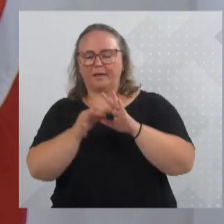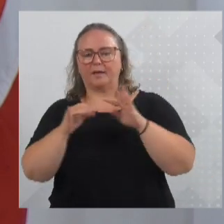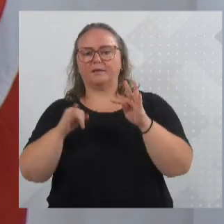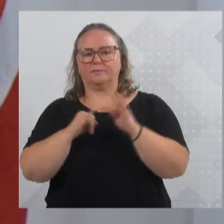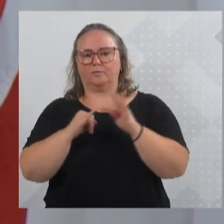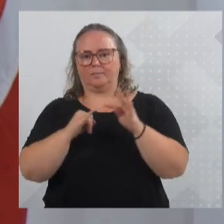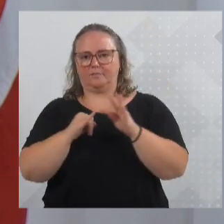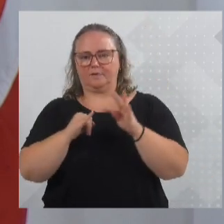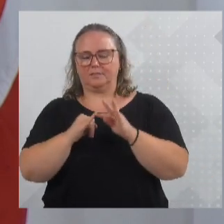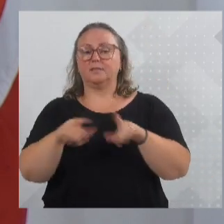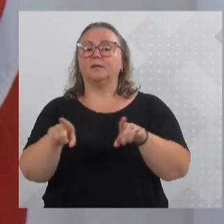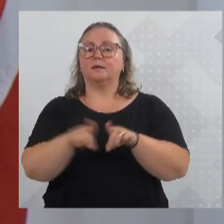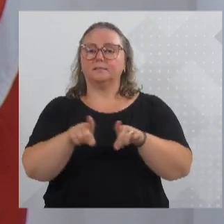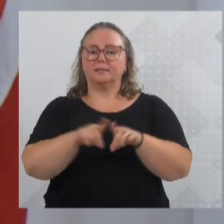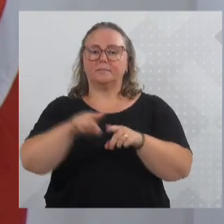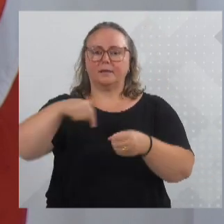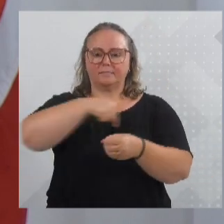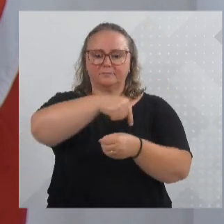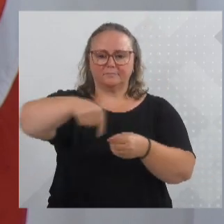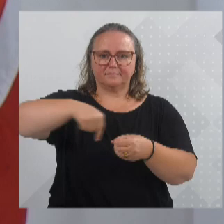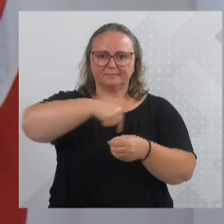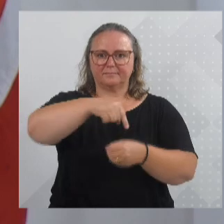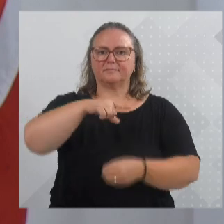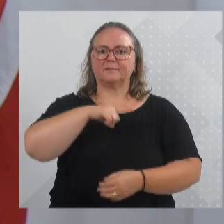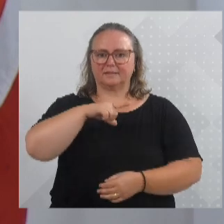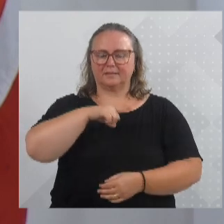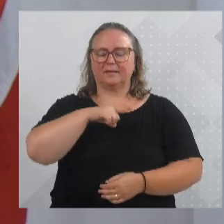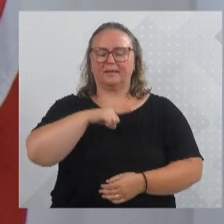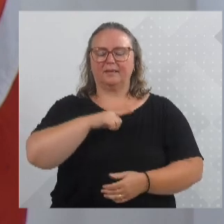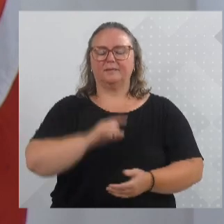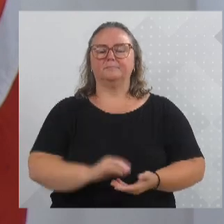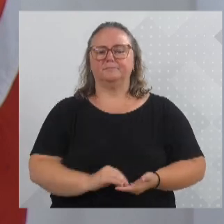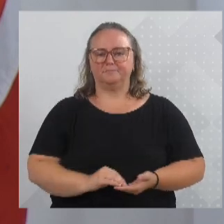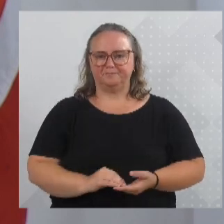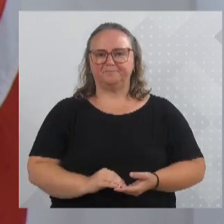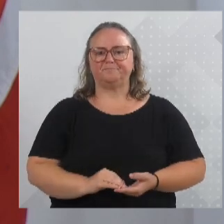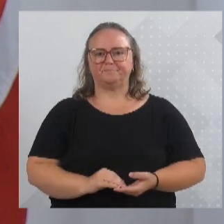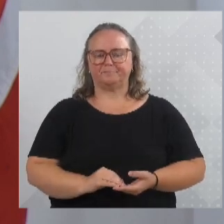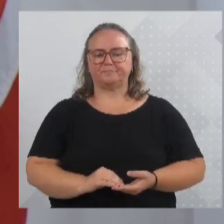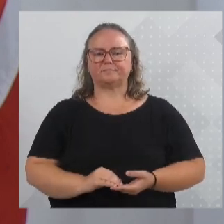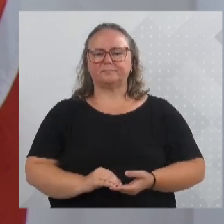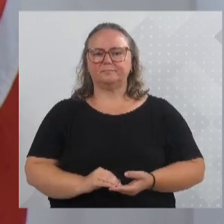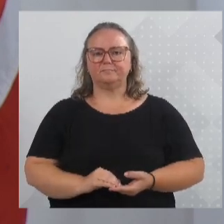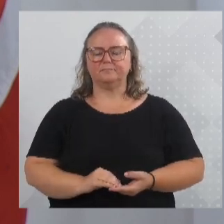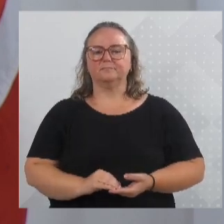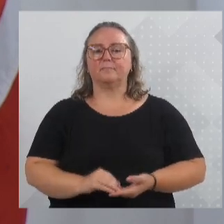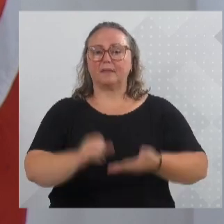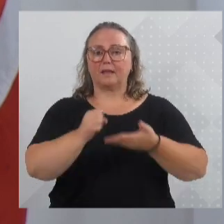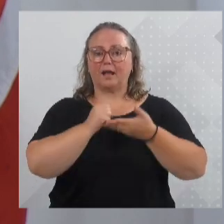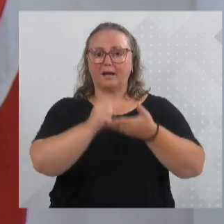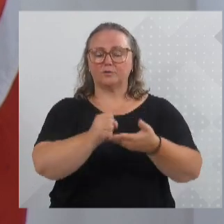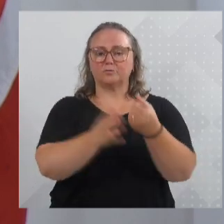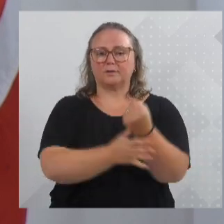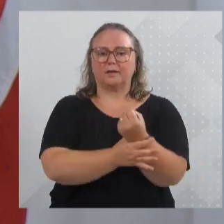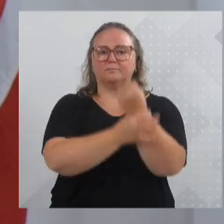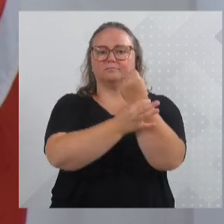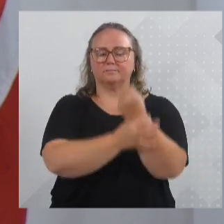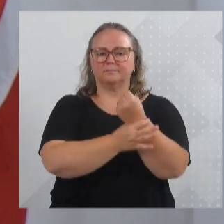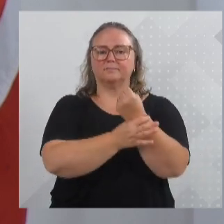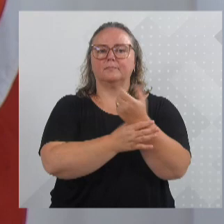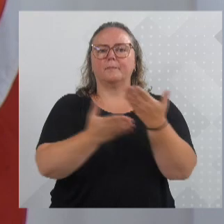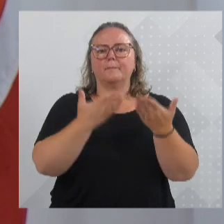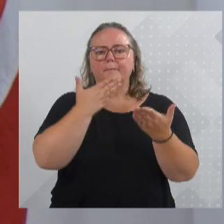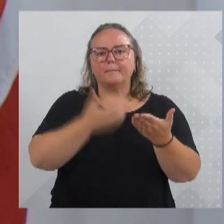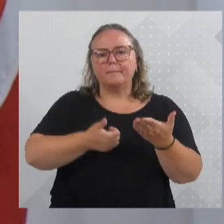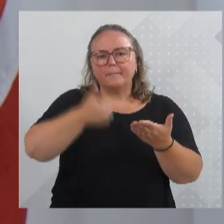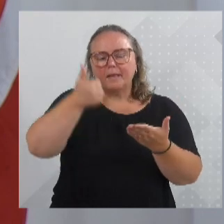disso, vamos fazer uma grande rotatória na saída da rua Henrique Mete, que vai trazer segurança, qualidade de vida para a